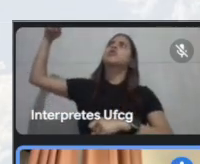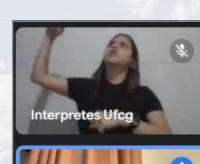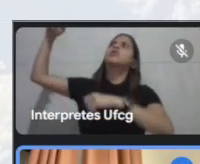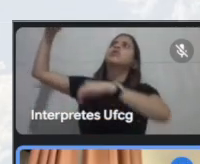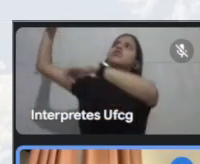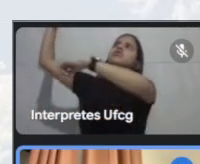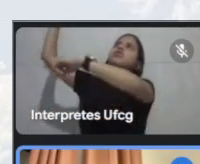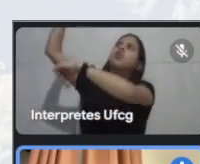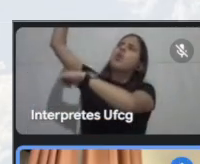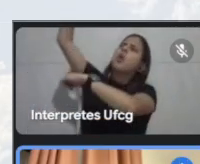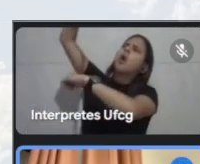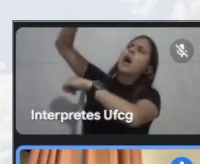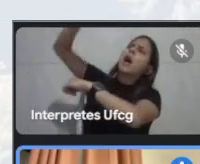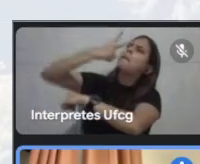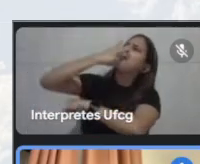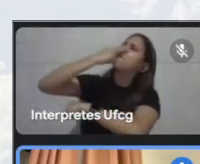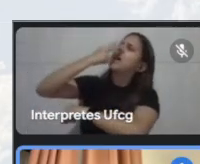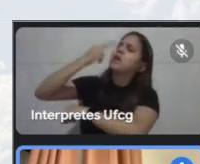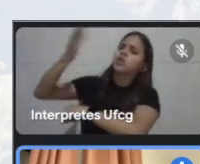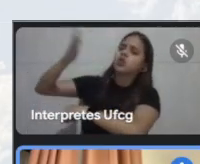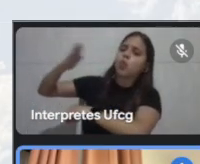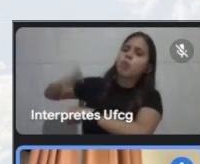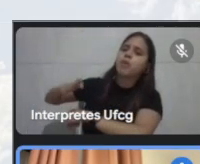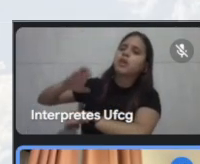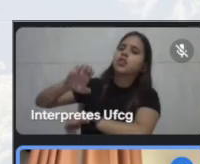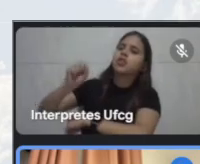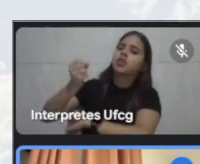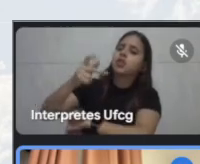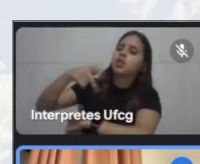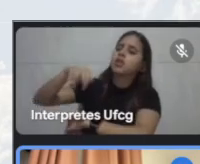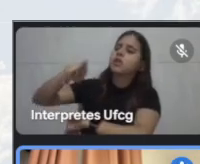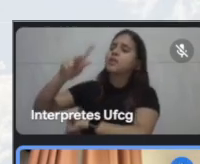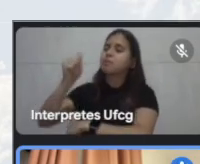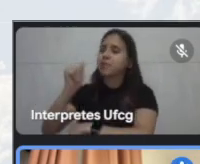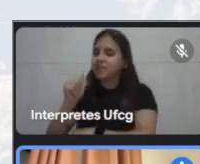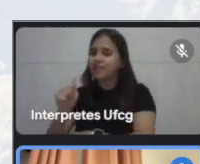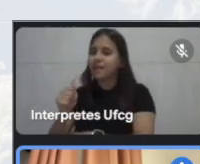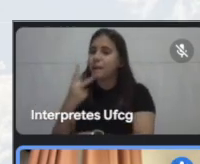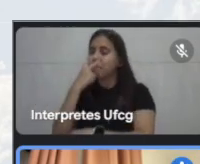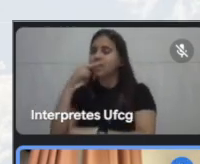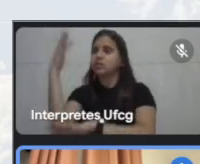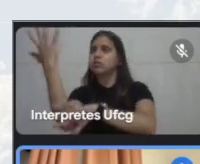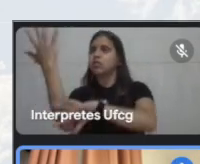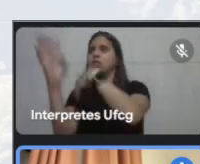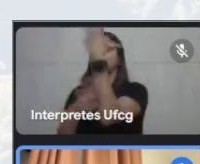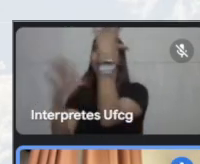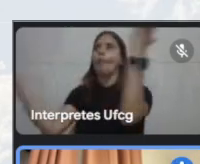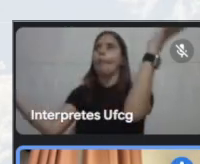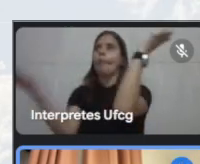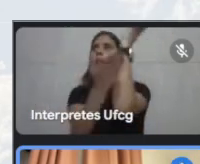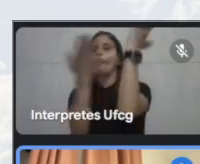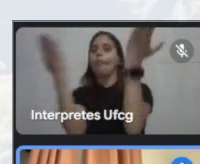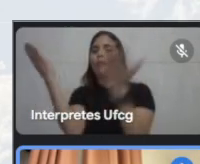um grande quadrado, assim, totalmente desmatado. É basicamente o fenômeno que vem acontecendo na Amazônia nos últimos